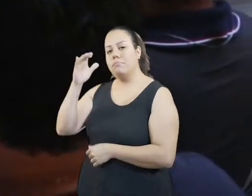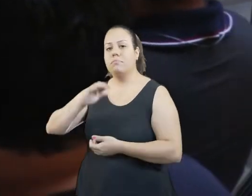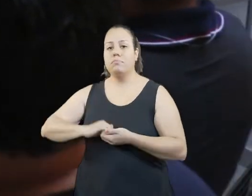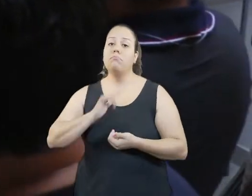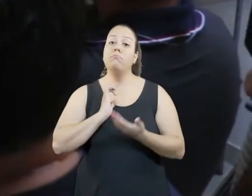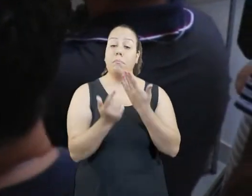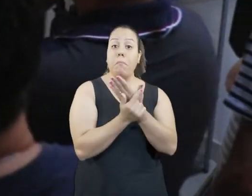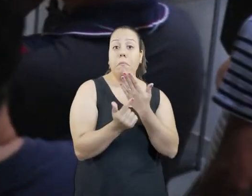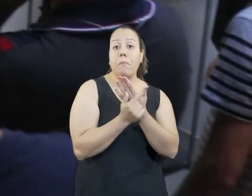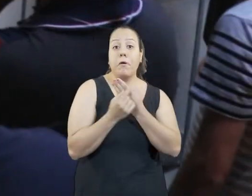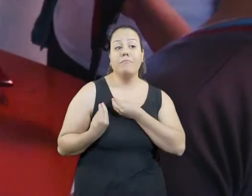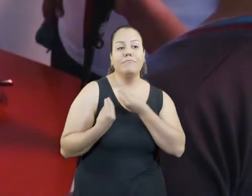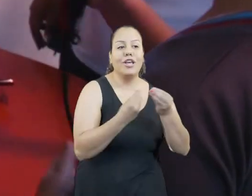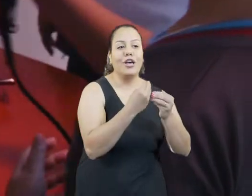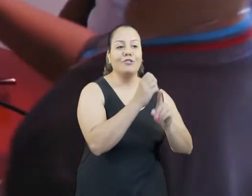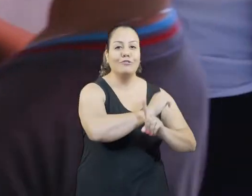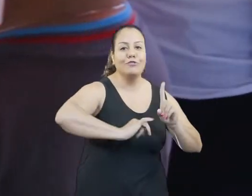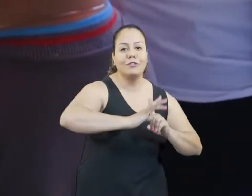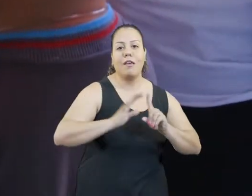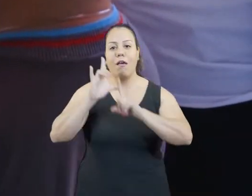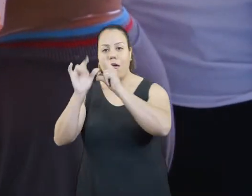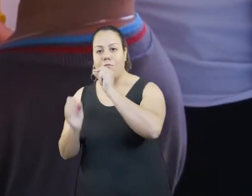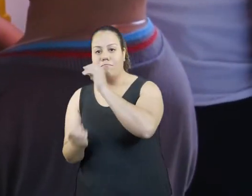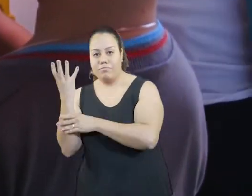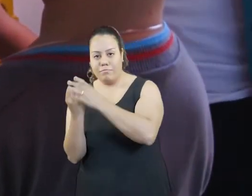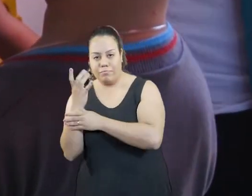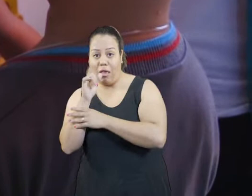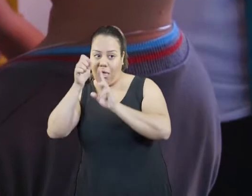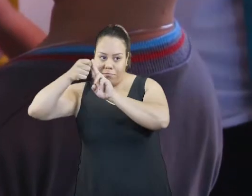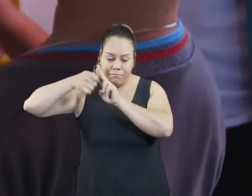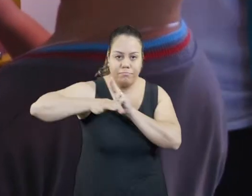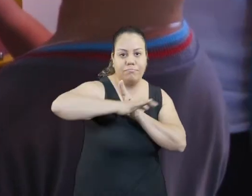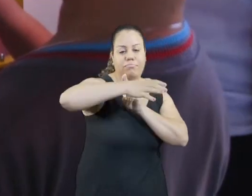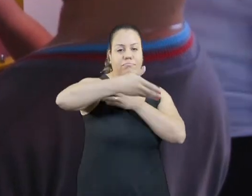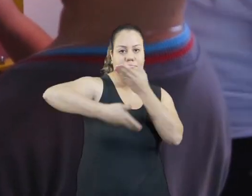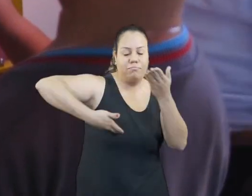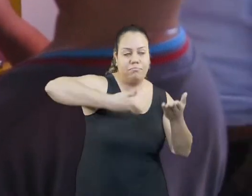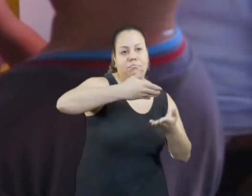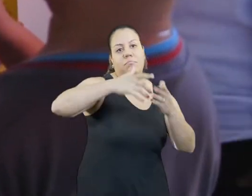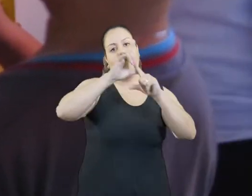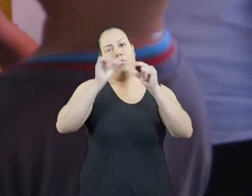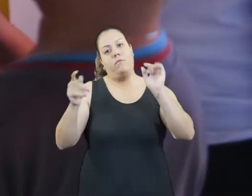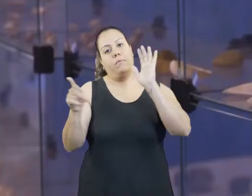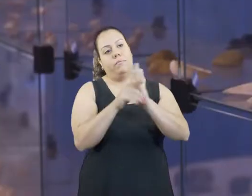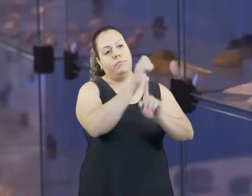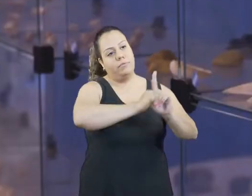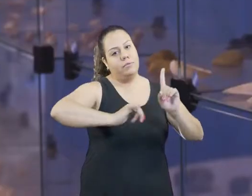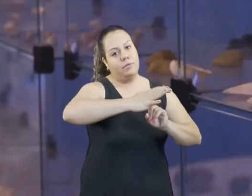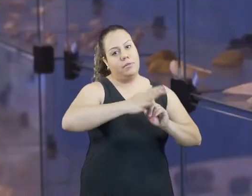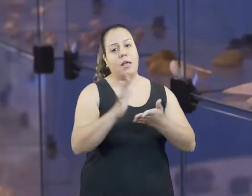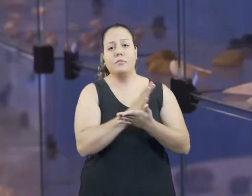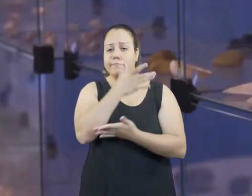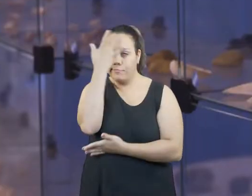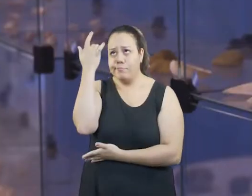papel. Levar para a sociedade o que a universidade produz. É o papel de extensão da universidade para a sociedade. Gente que acha que a